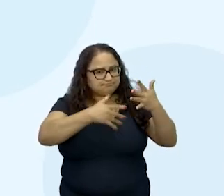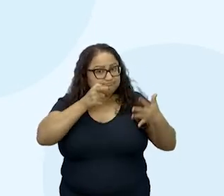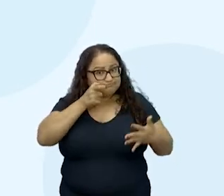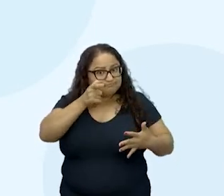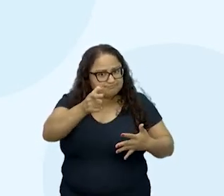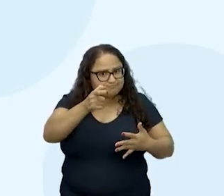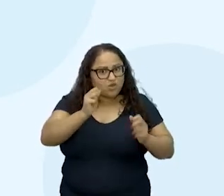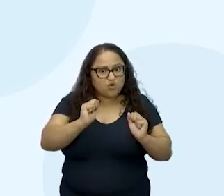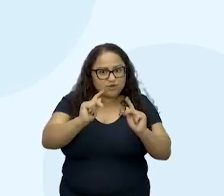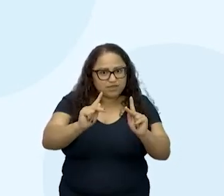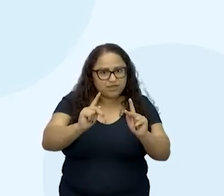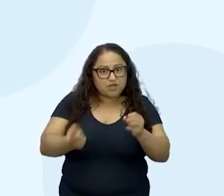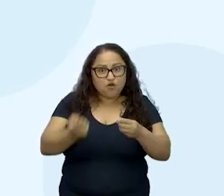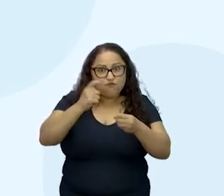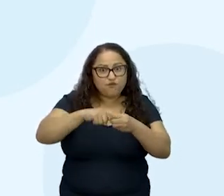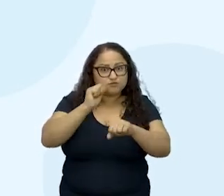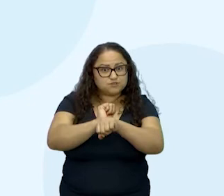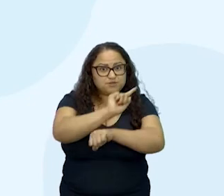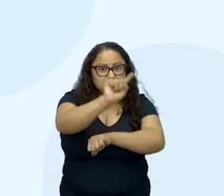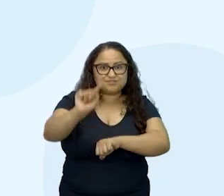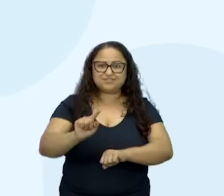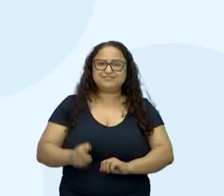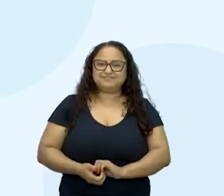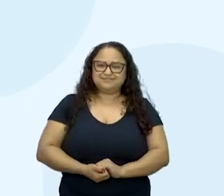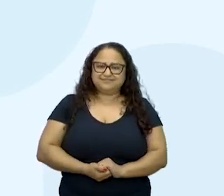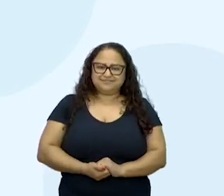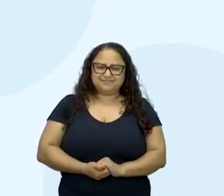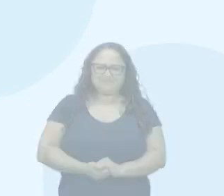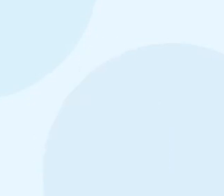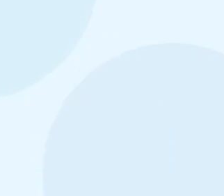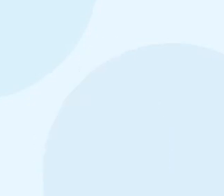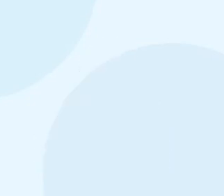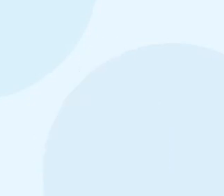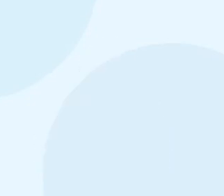Então voltamos daqui a pouquinho.